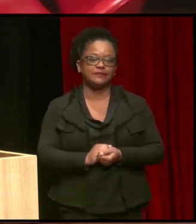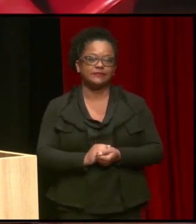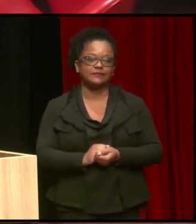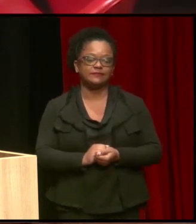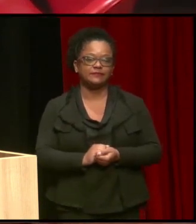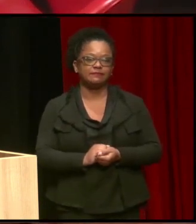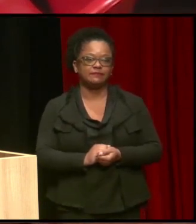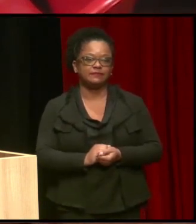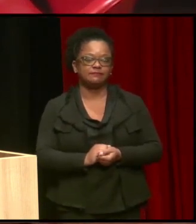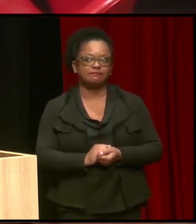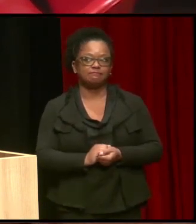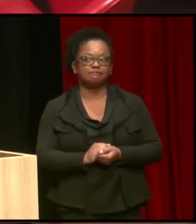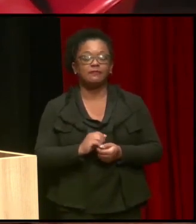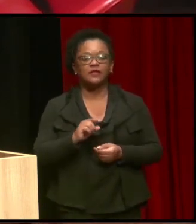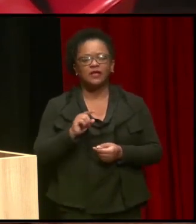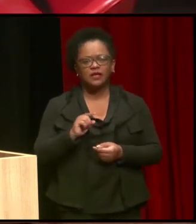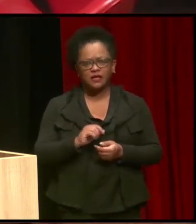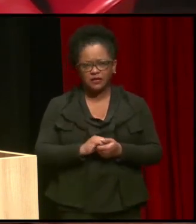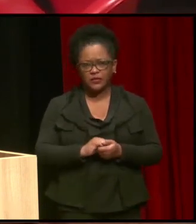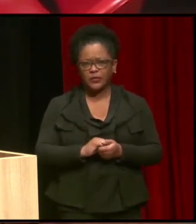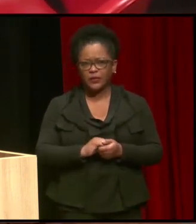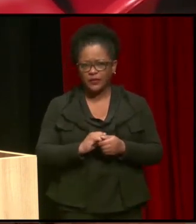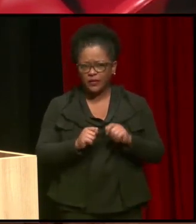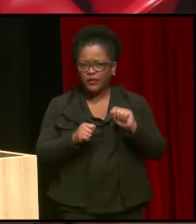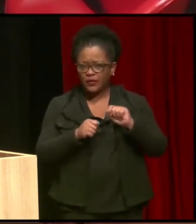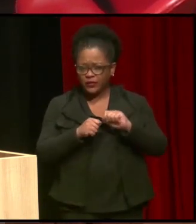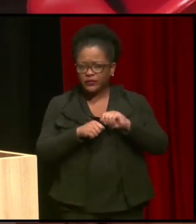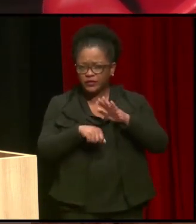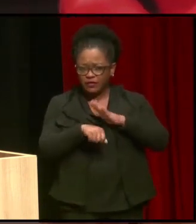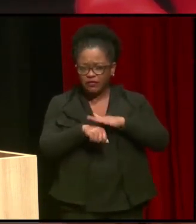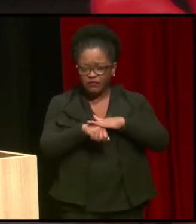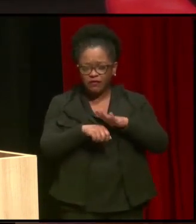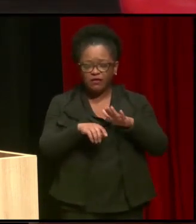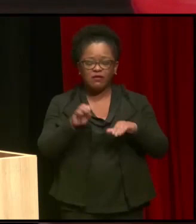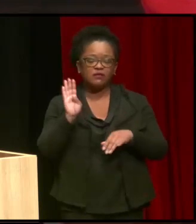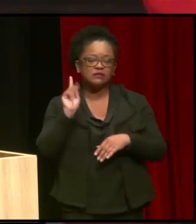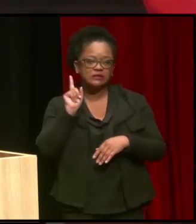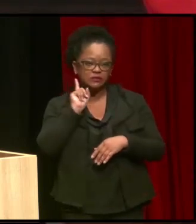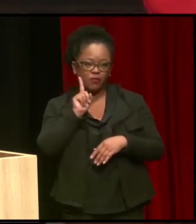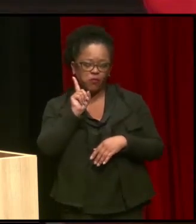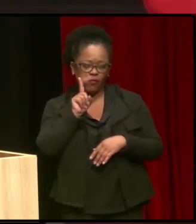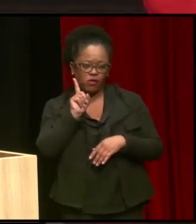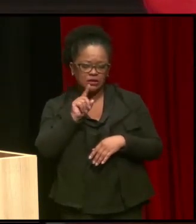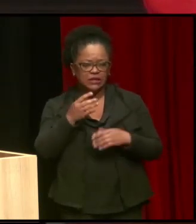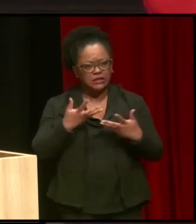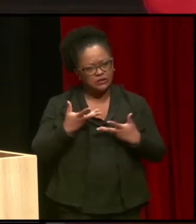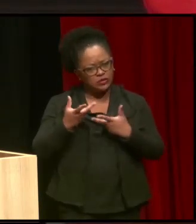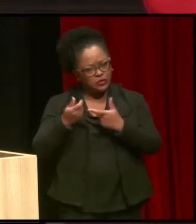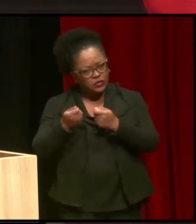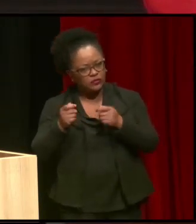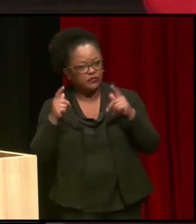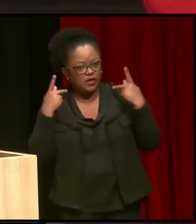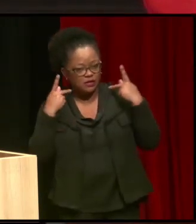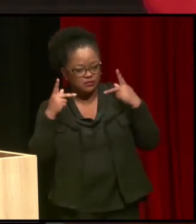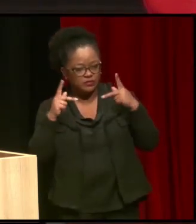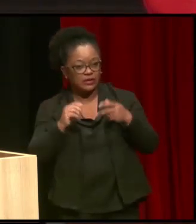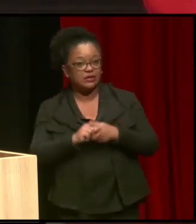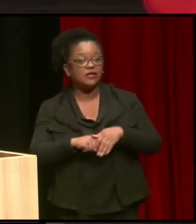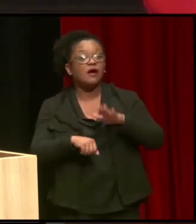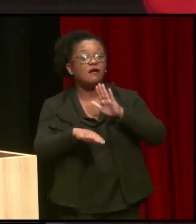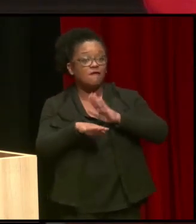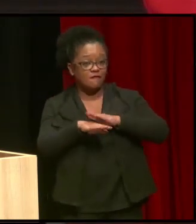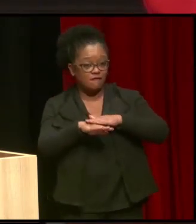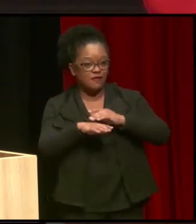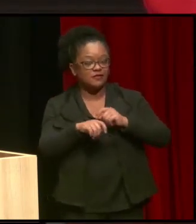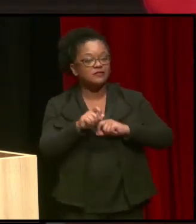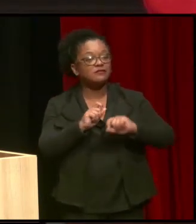Uma coisa que eu faço quando eu vou nos Estados Unidos, nas igrejas, eu às vezes sou convidado para falar, eu prego, etc. Sabe o que eu faço quando eu vou numa igreja?